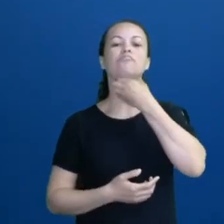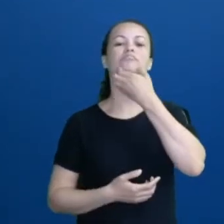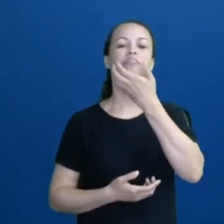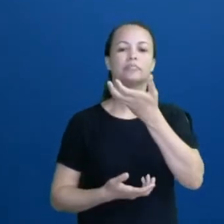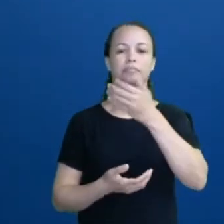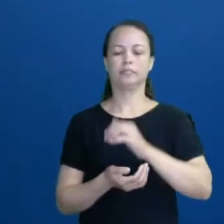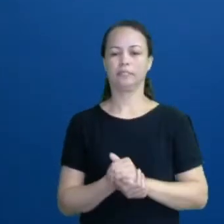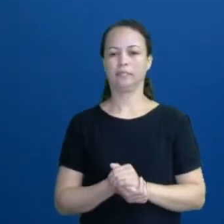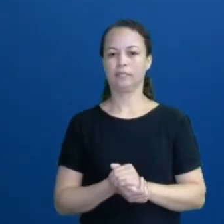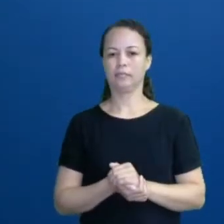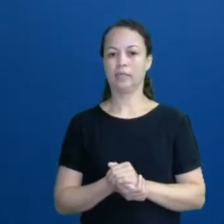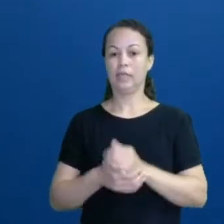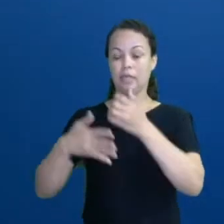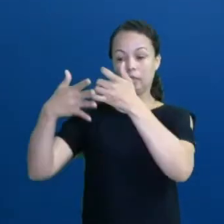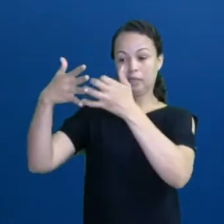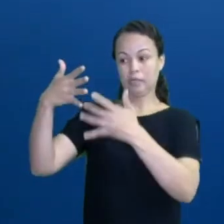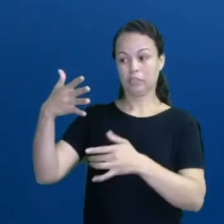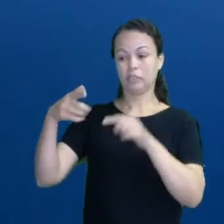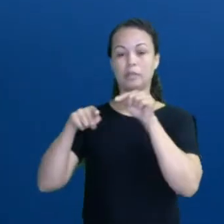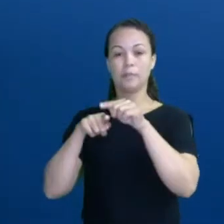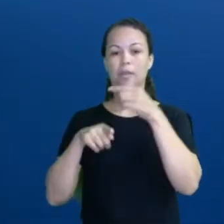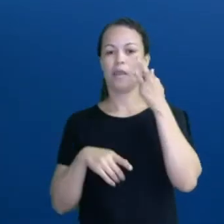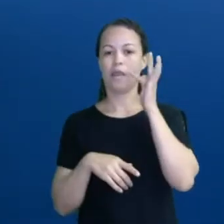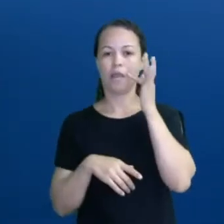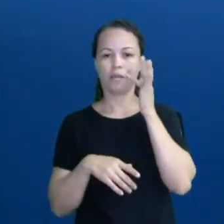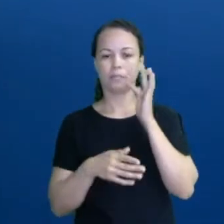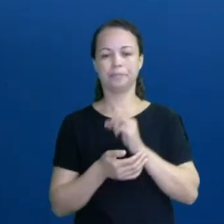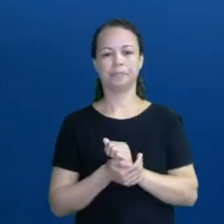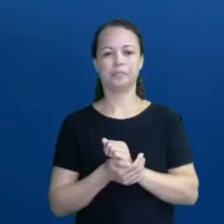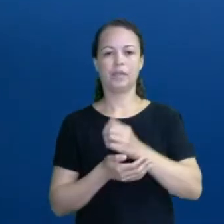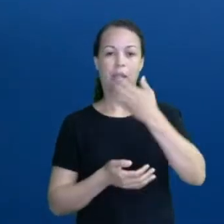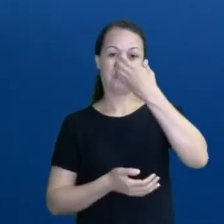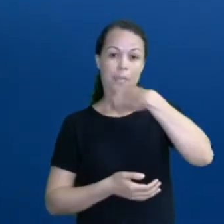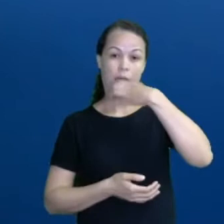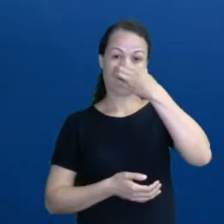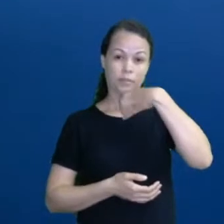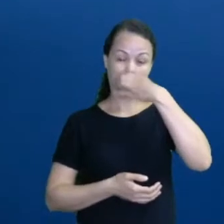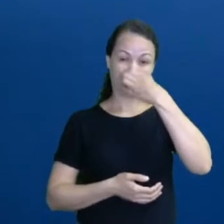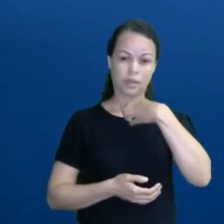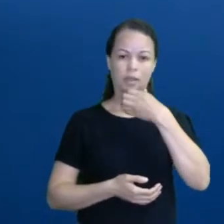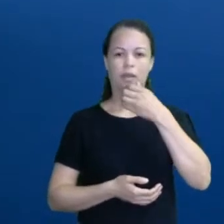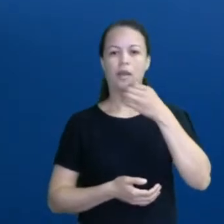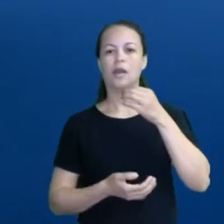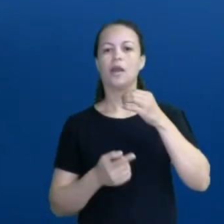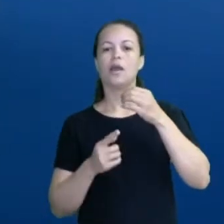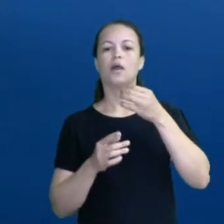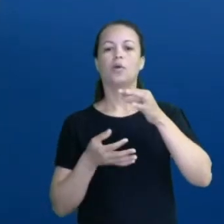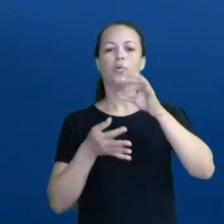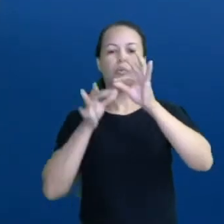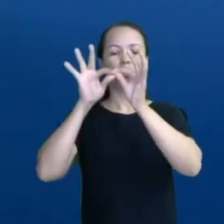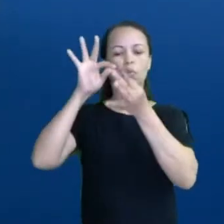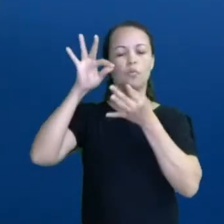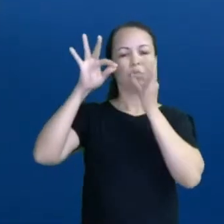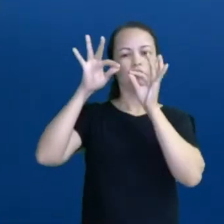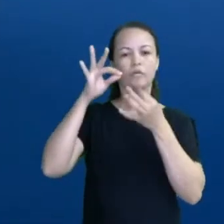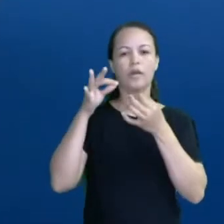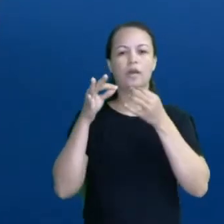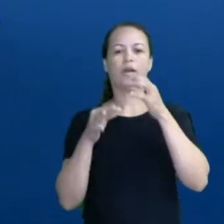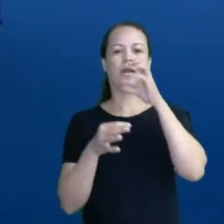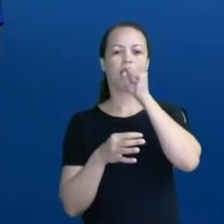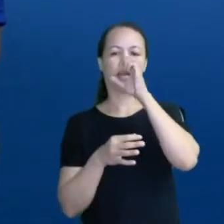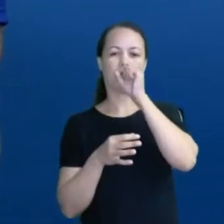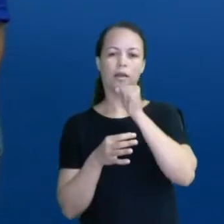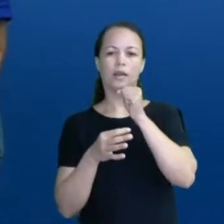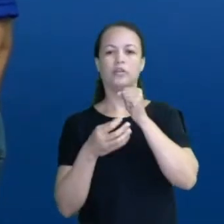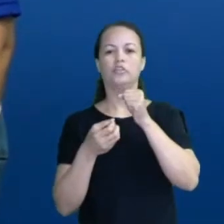da tia Geisa. Eu amo essas frutas, vejam. Maçã, uva, morango, laranja